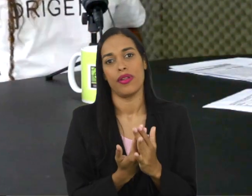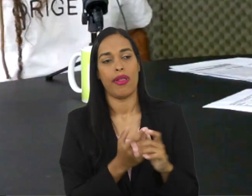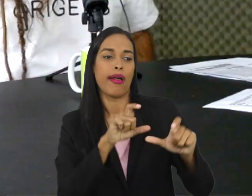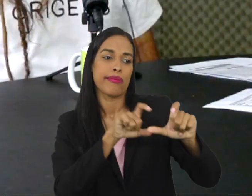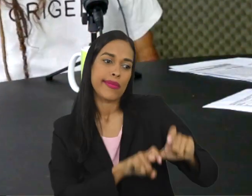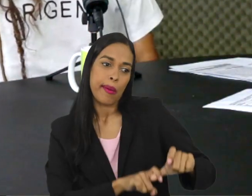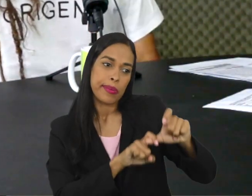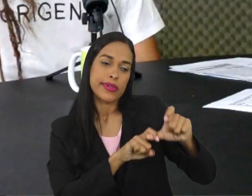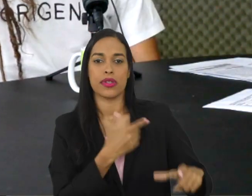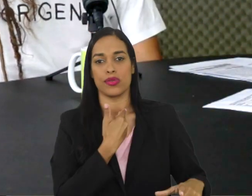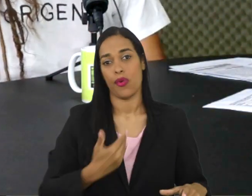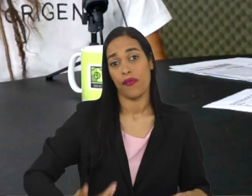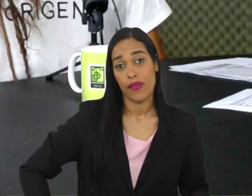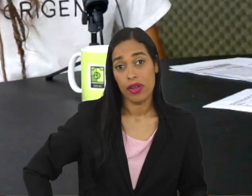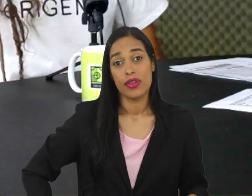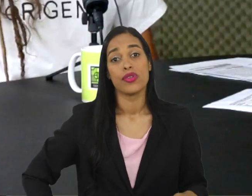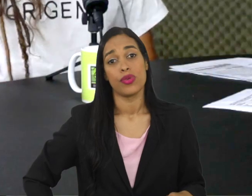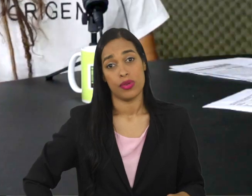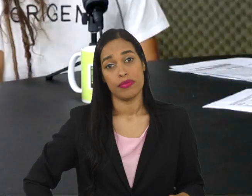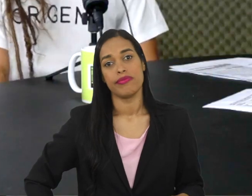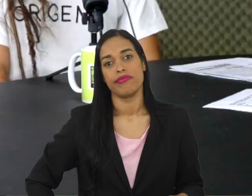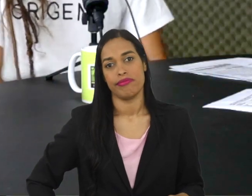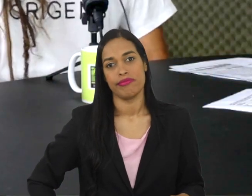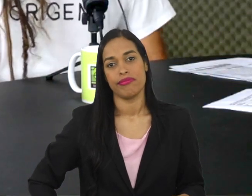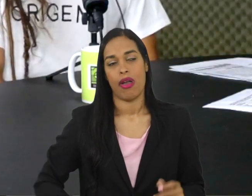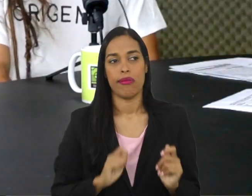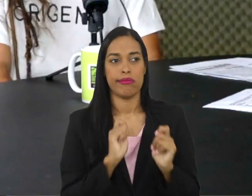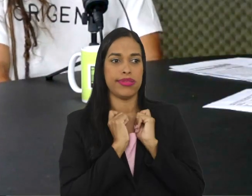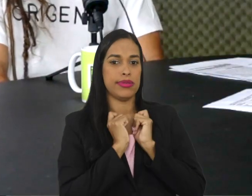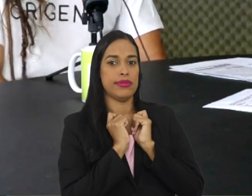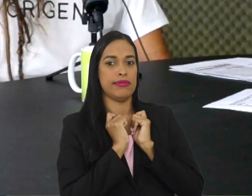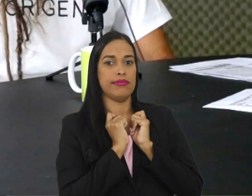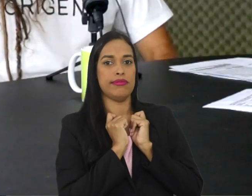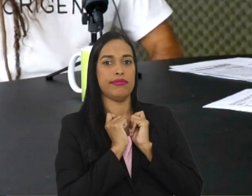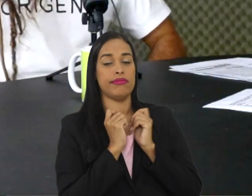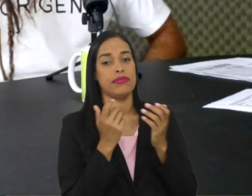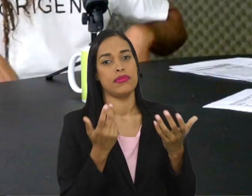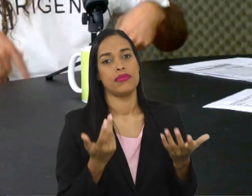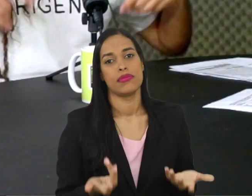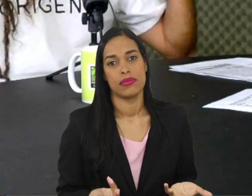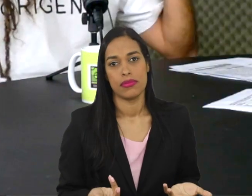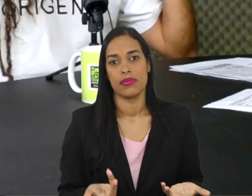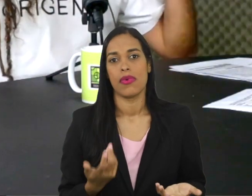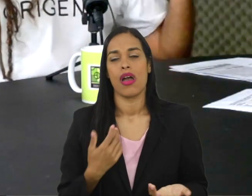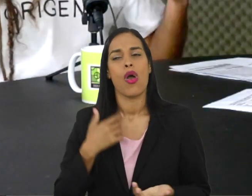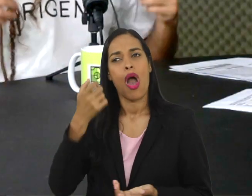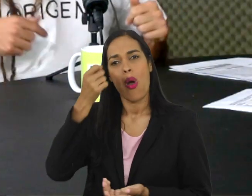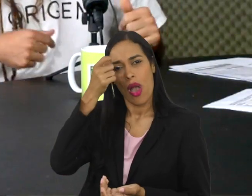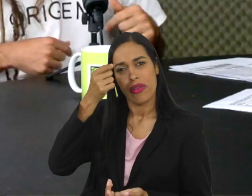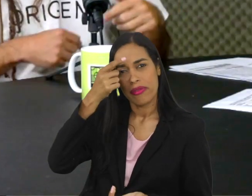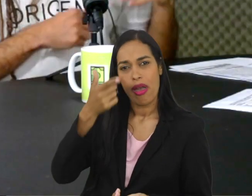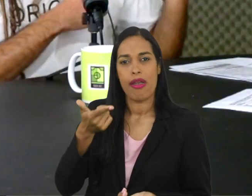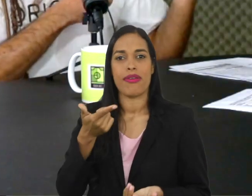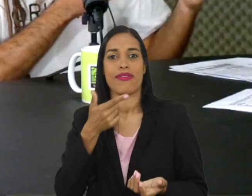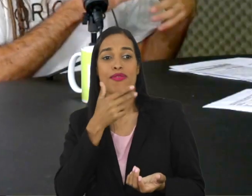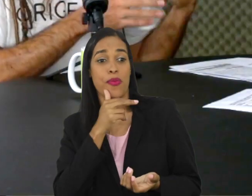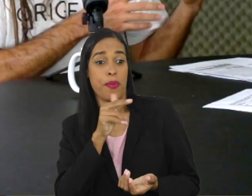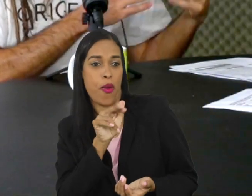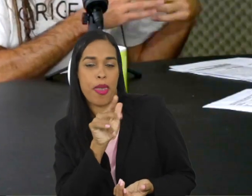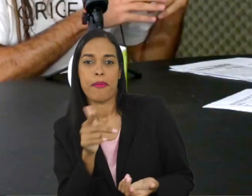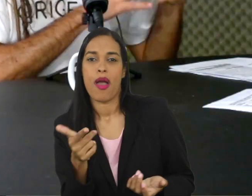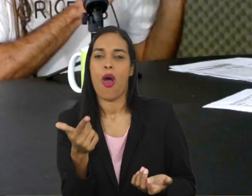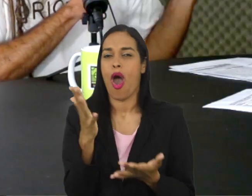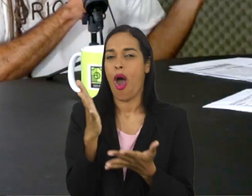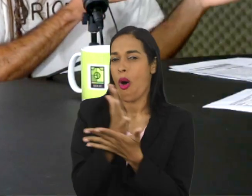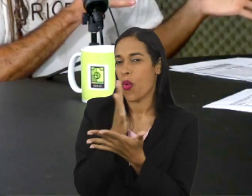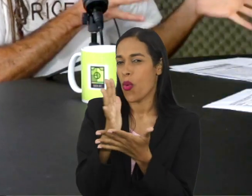depender do governo, a gente morre sentado, né? Então já com essa ideia do meu irmão, algumas